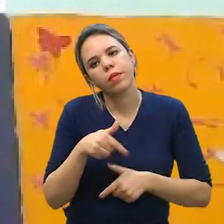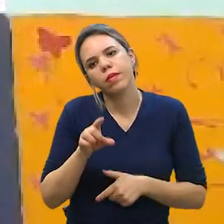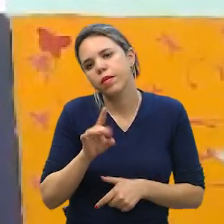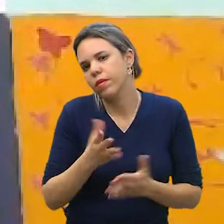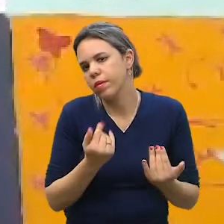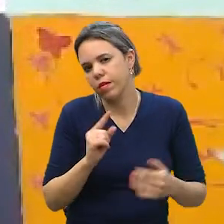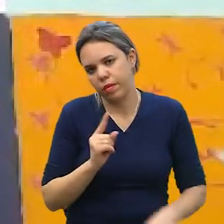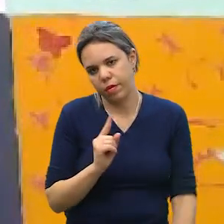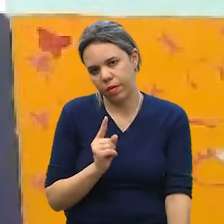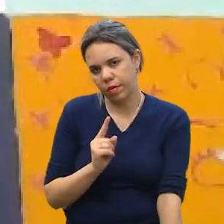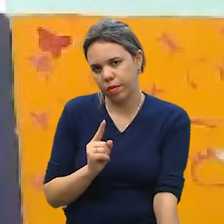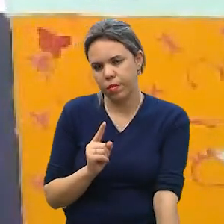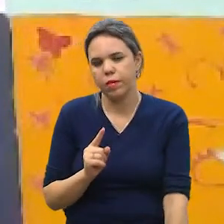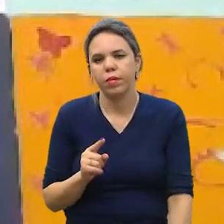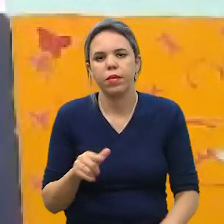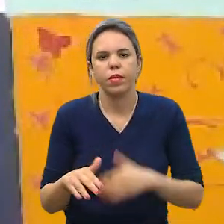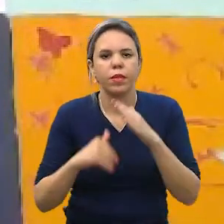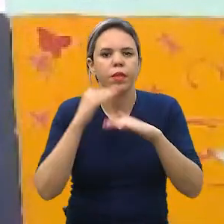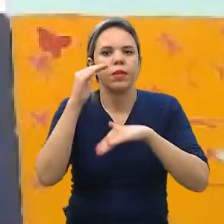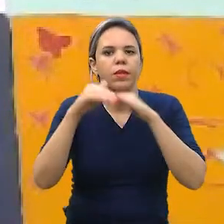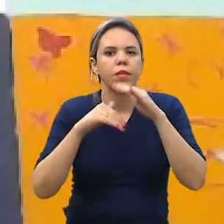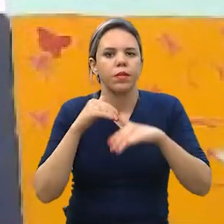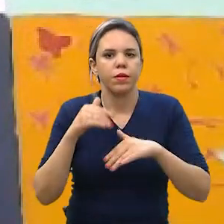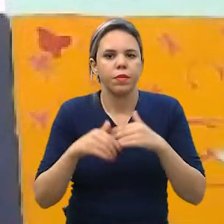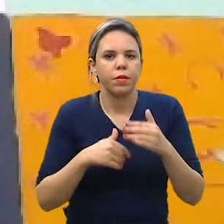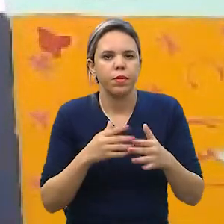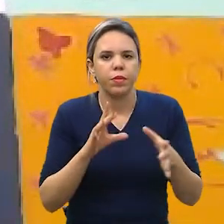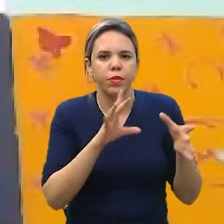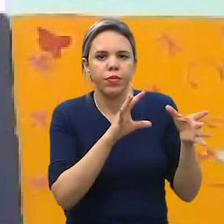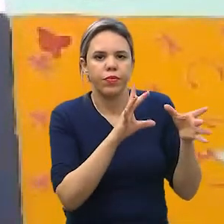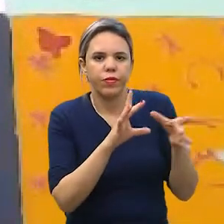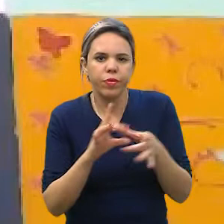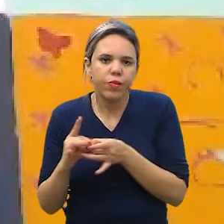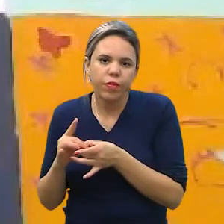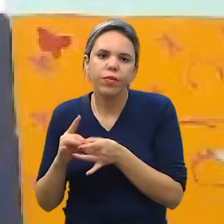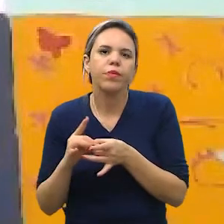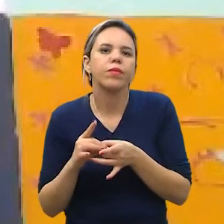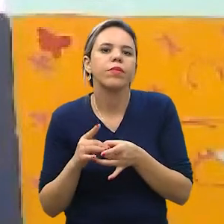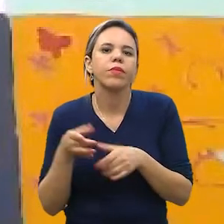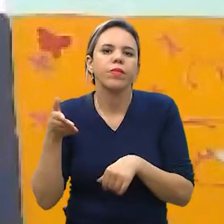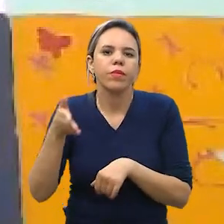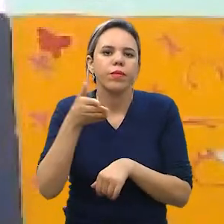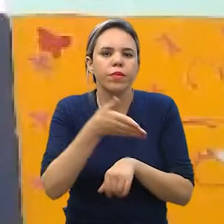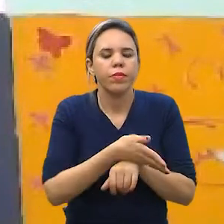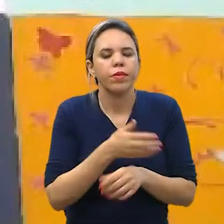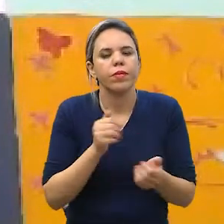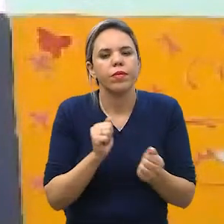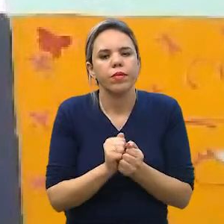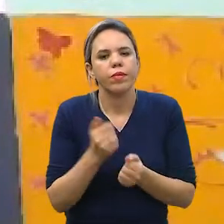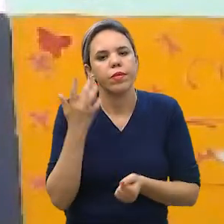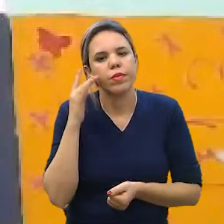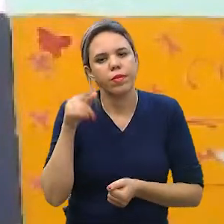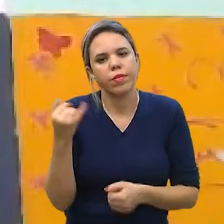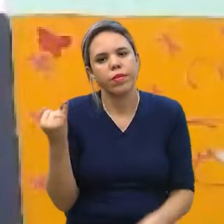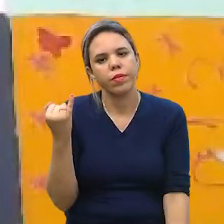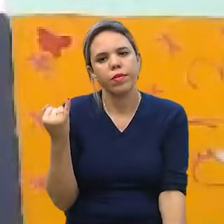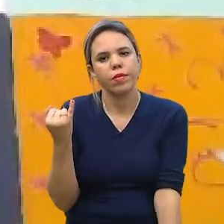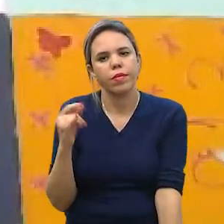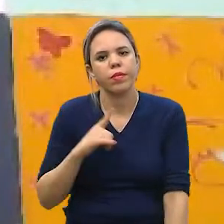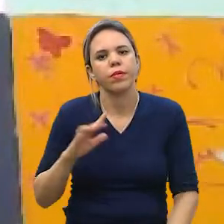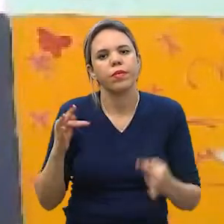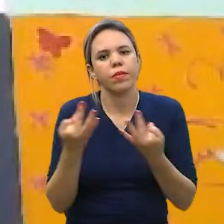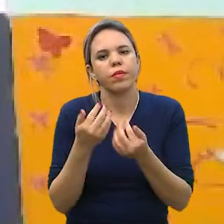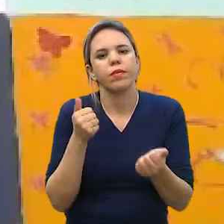com o jovem, né? Você tem que desenvolver todo o contexto, todo o cenário, né? Então eu acho que isso é muito importante, ter a